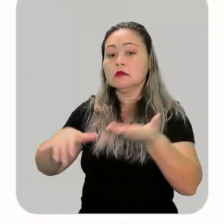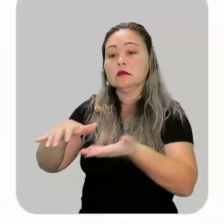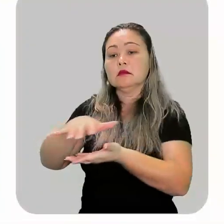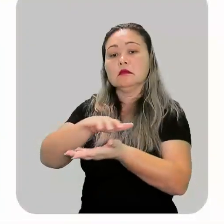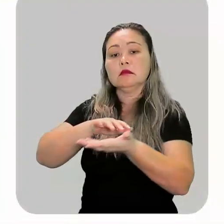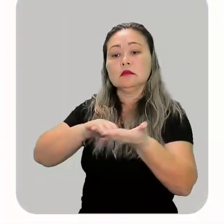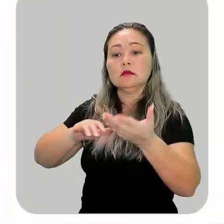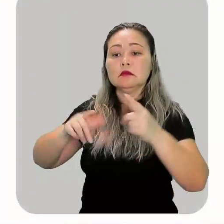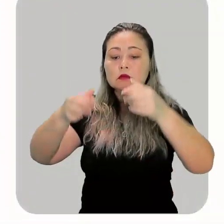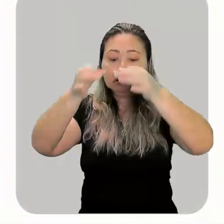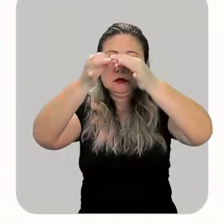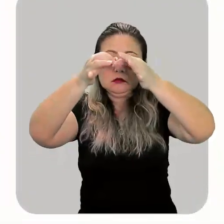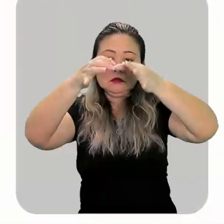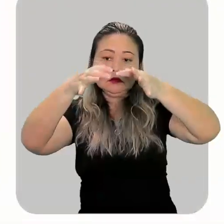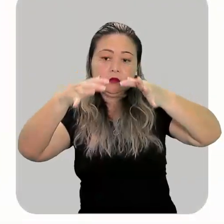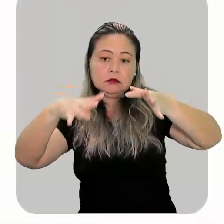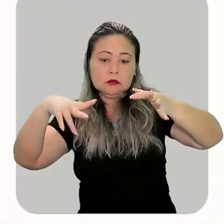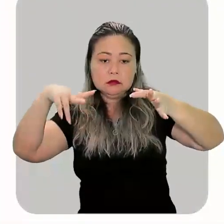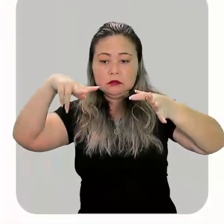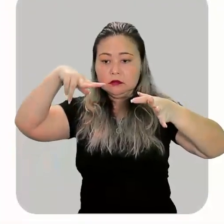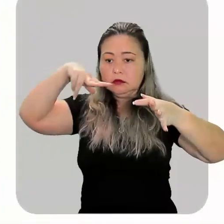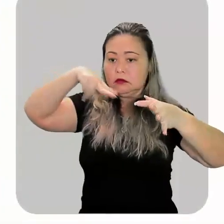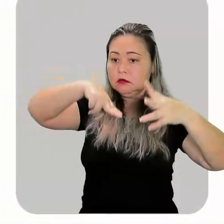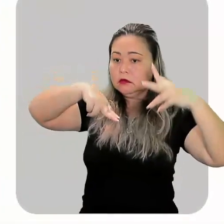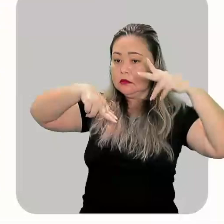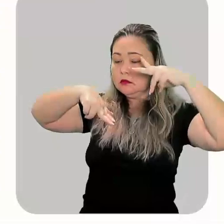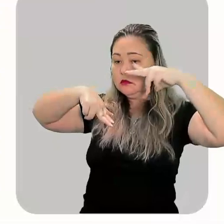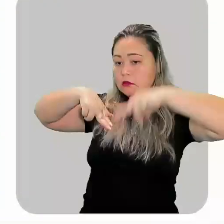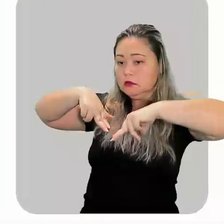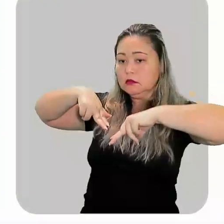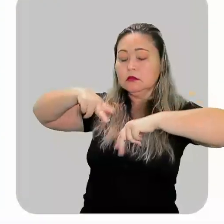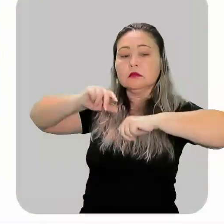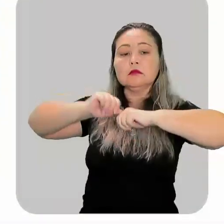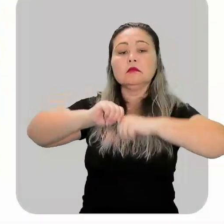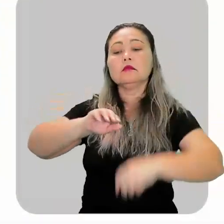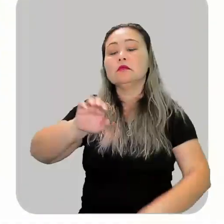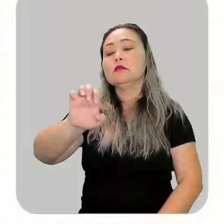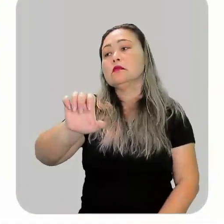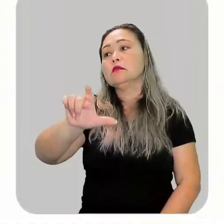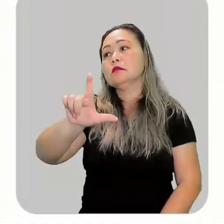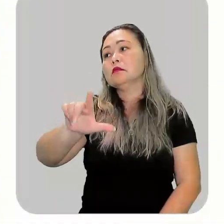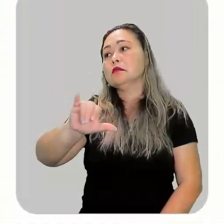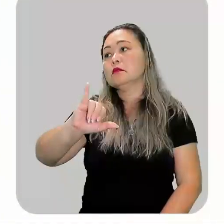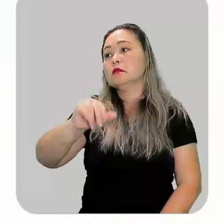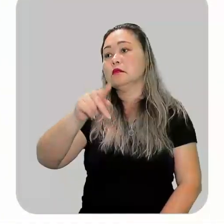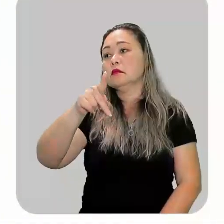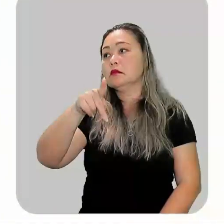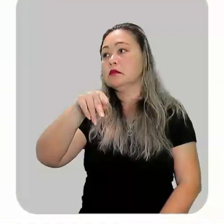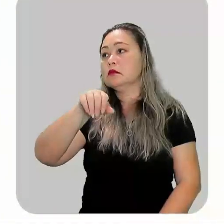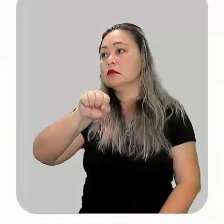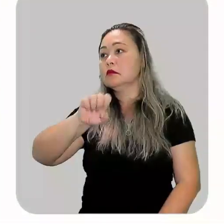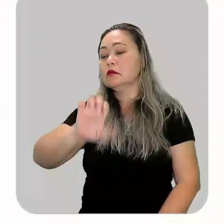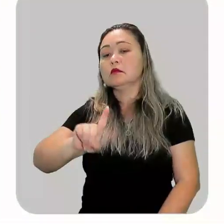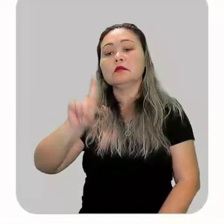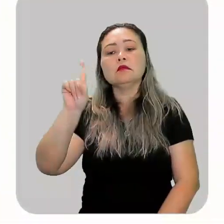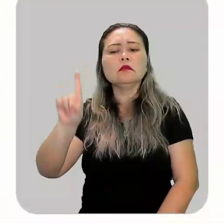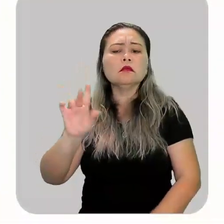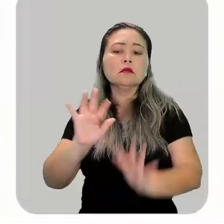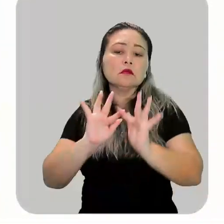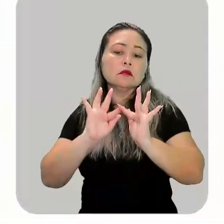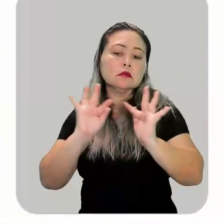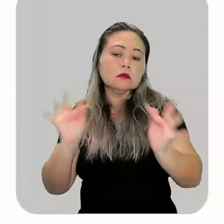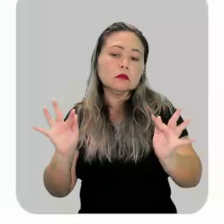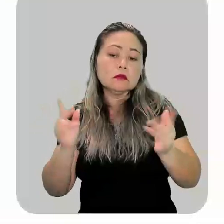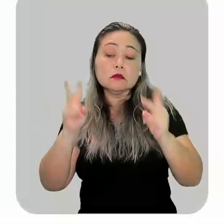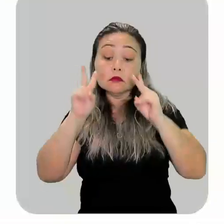agora na parte de cônicas. A terceira parte, a elipse. Vamos falar da equação da elipse. A elipse é bem simples